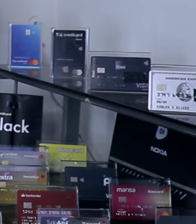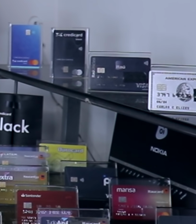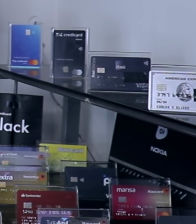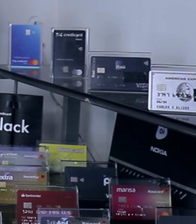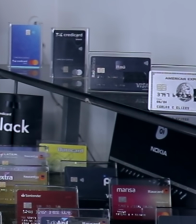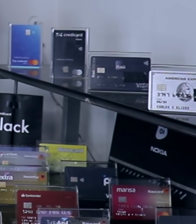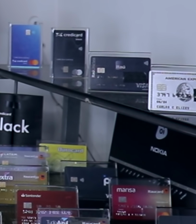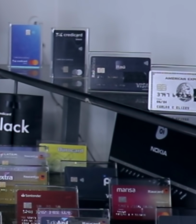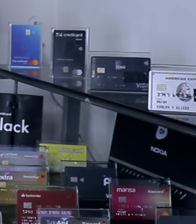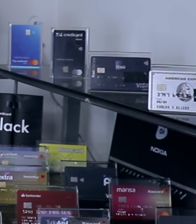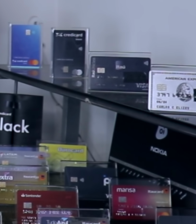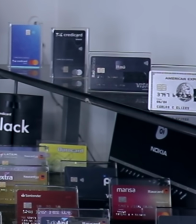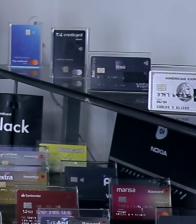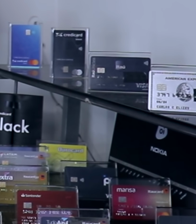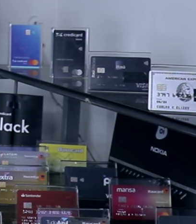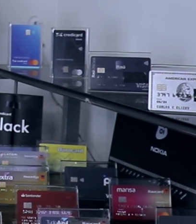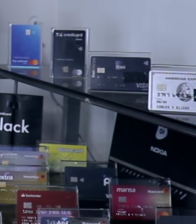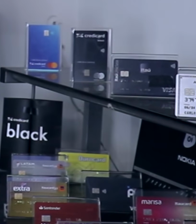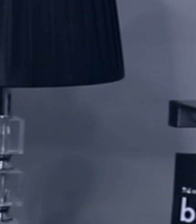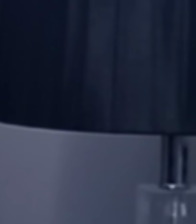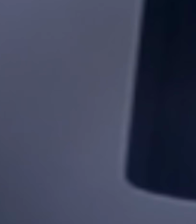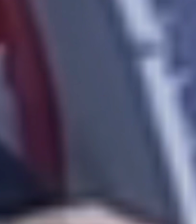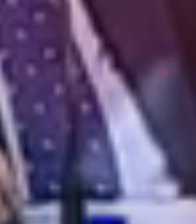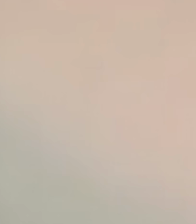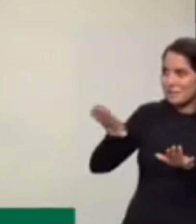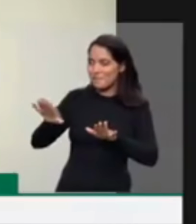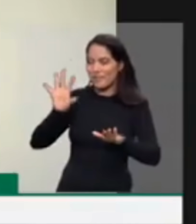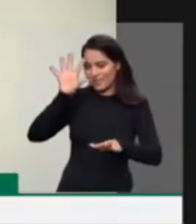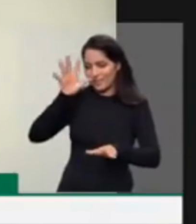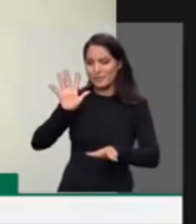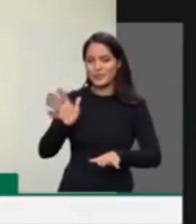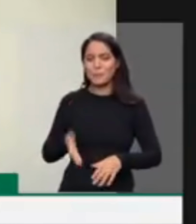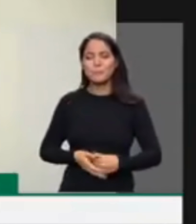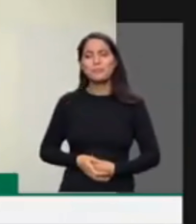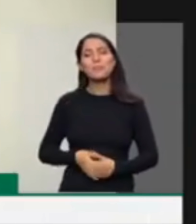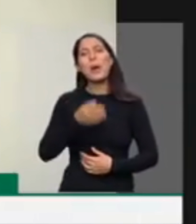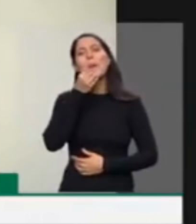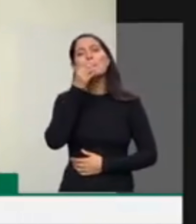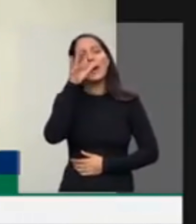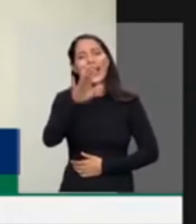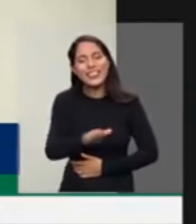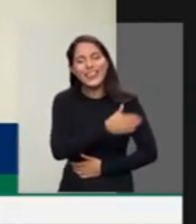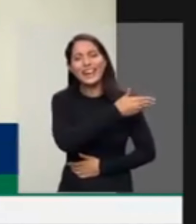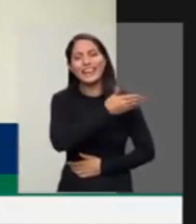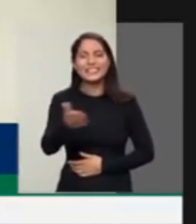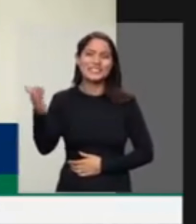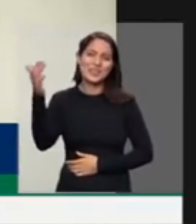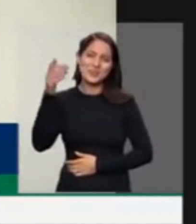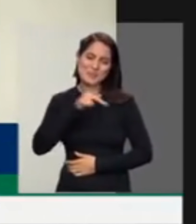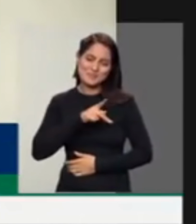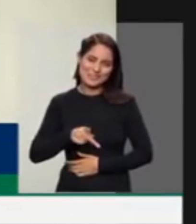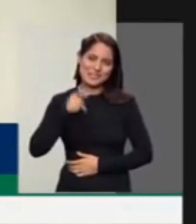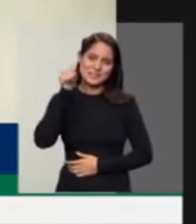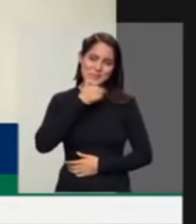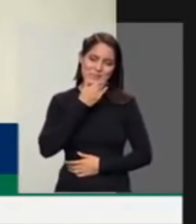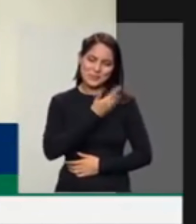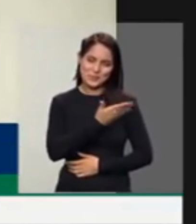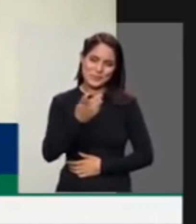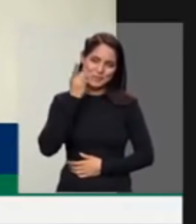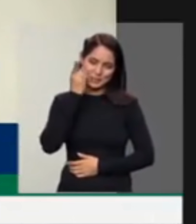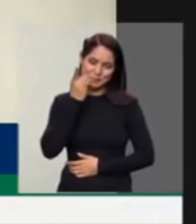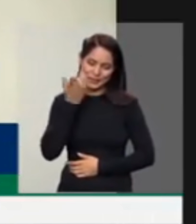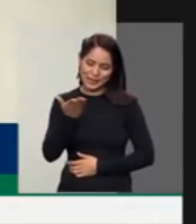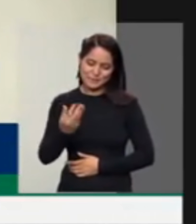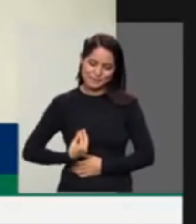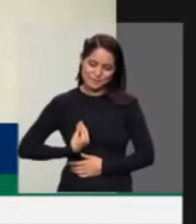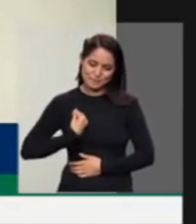discurso do deputado federal André Janones. Fui! Boa tarde, senhor presidente, boa tarde, senhores deputados, senhoras deputadas. Eu